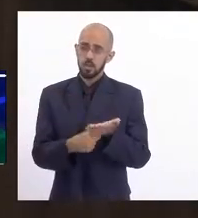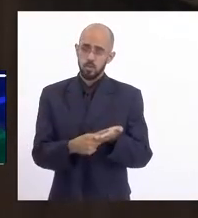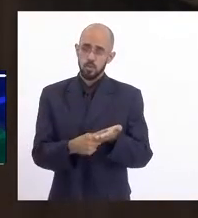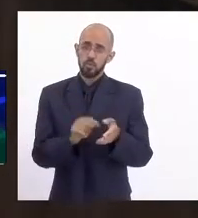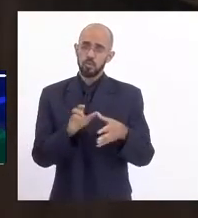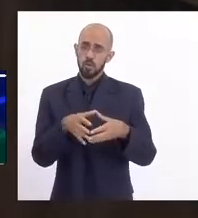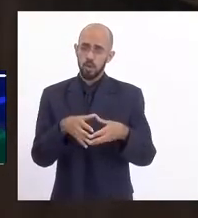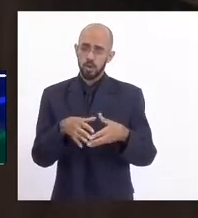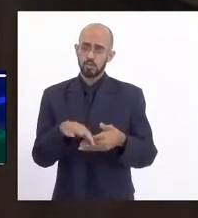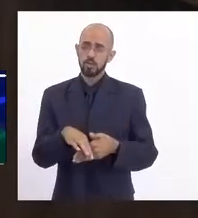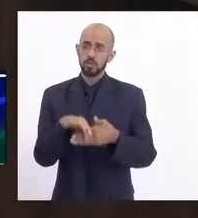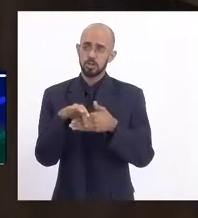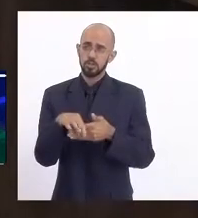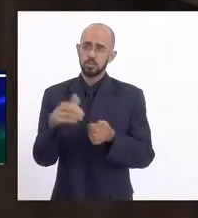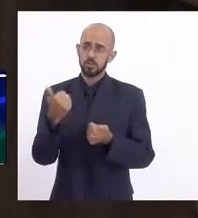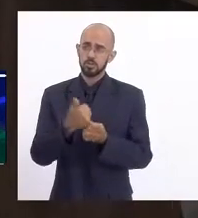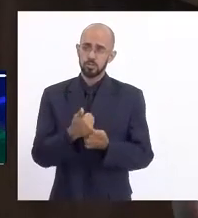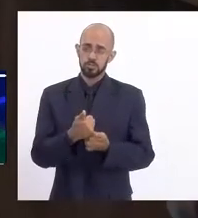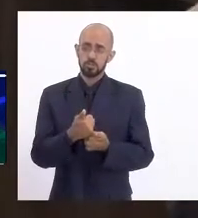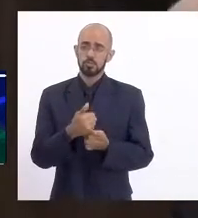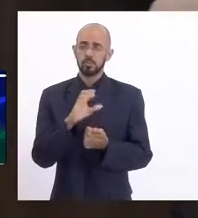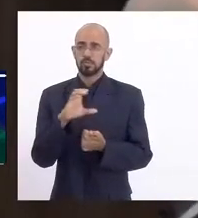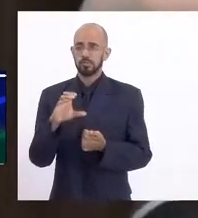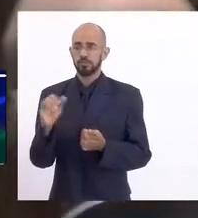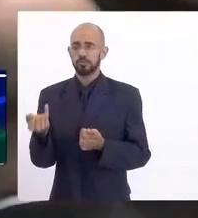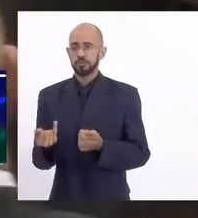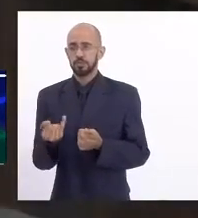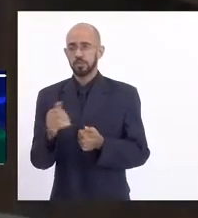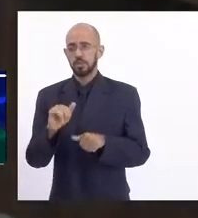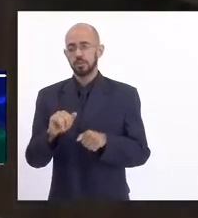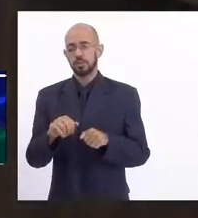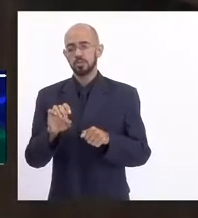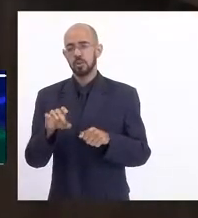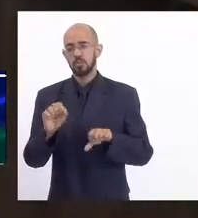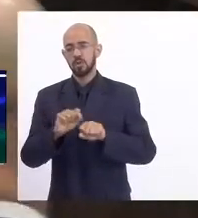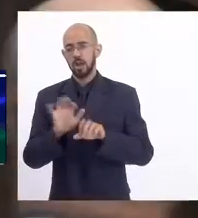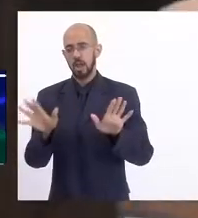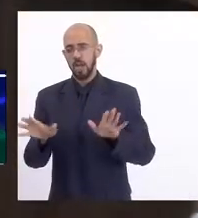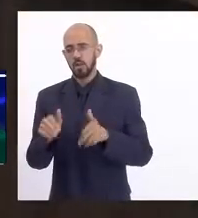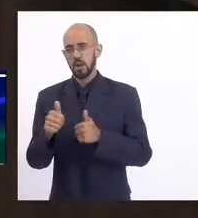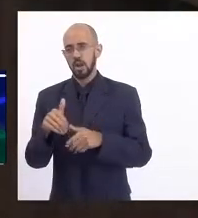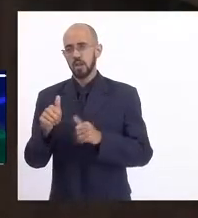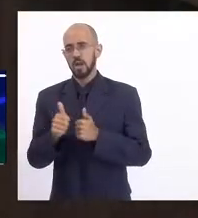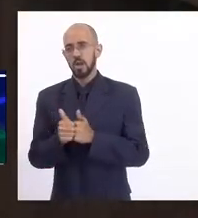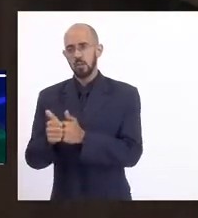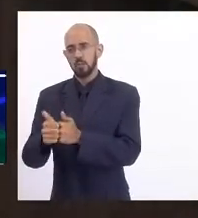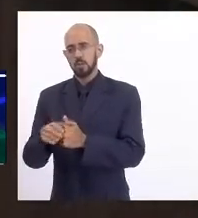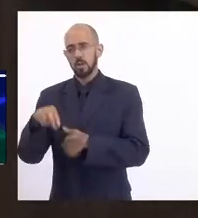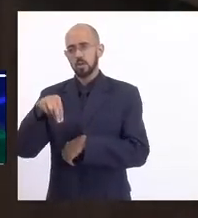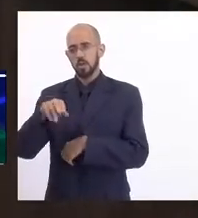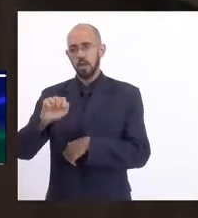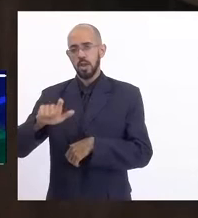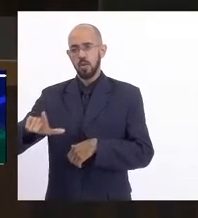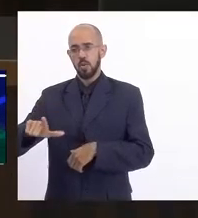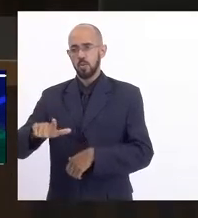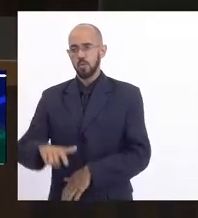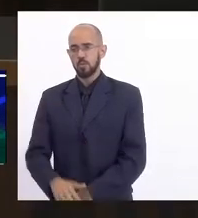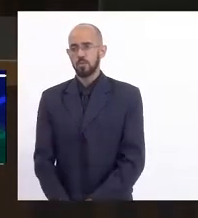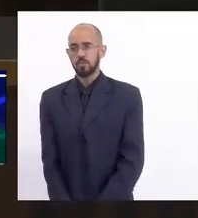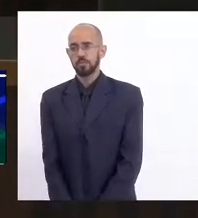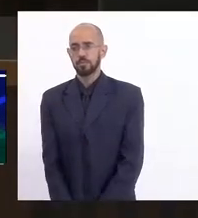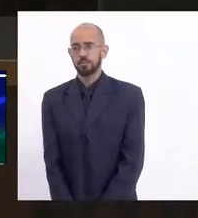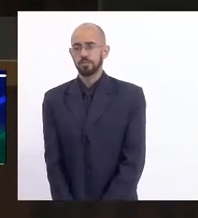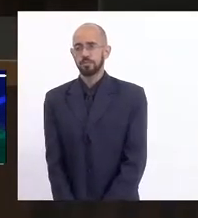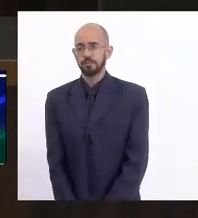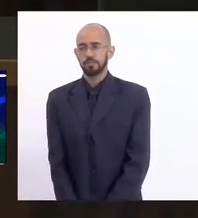restituído no substitutivo do relator da CCJ, eu, enfim, só queria me esclarecer e, portanto, vou acompanhar o voto do Noel de Carvalho na comissão. Ok.